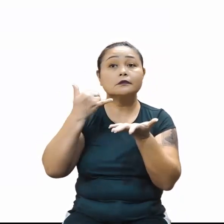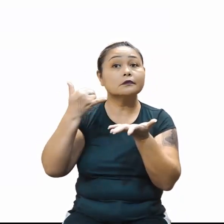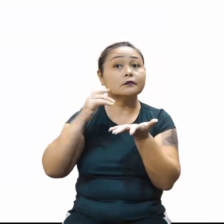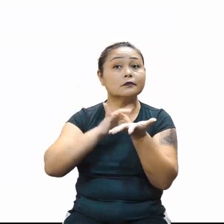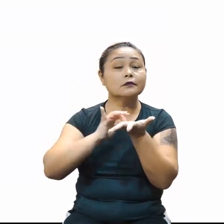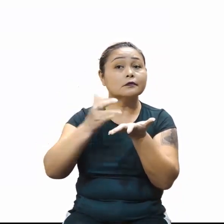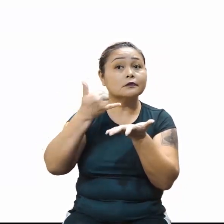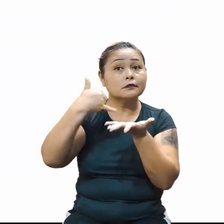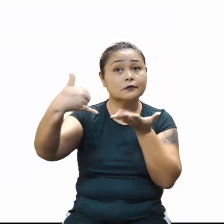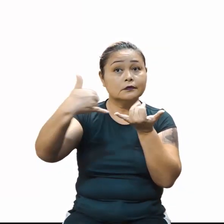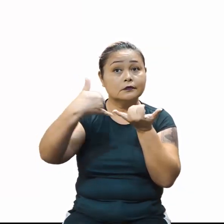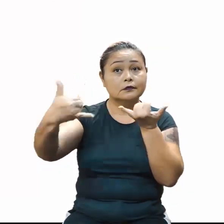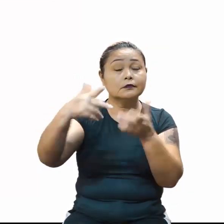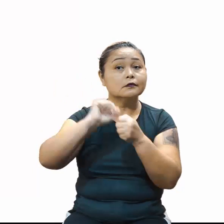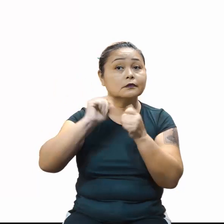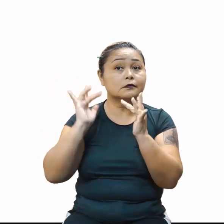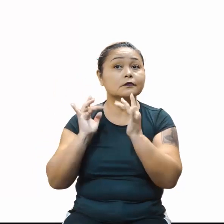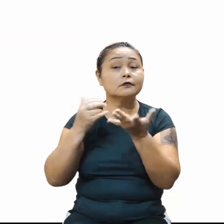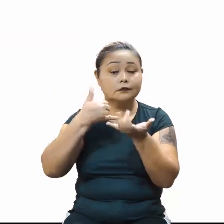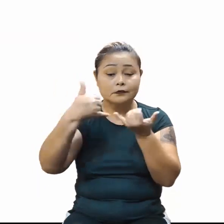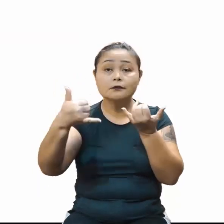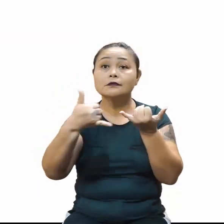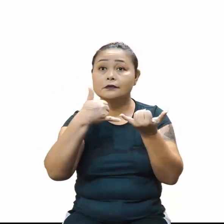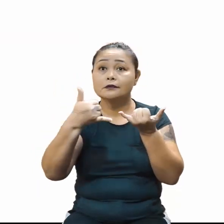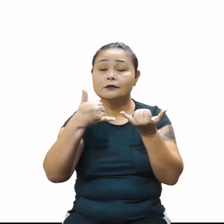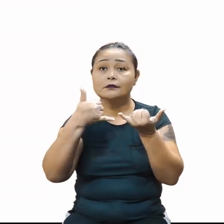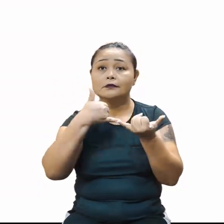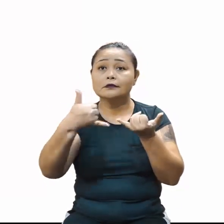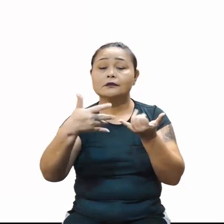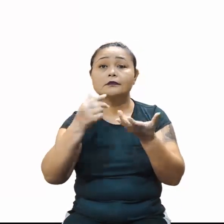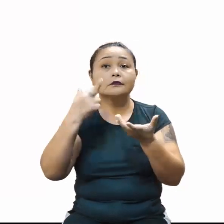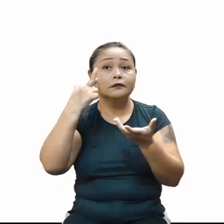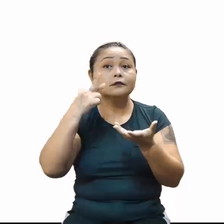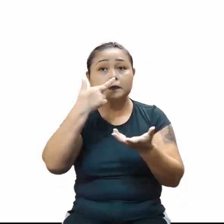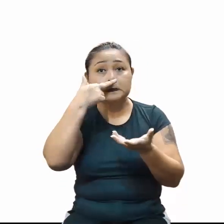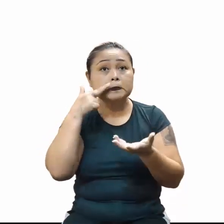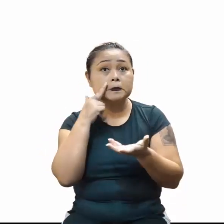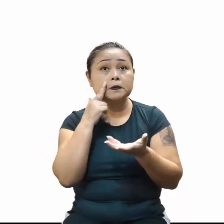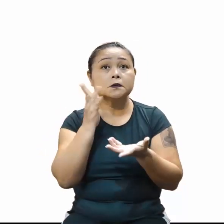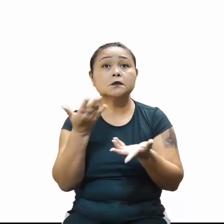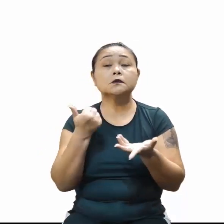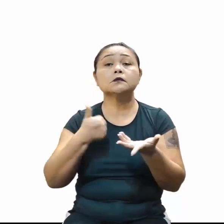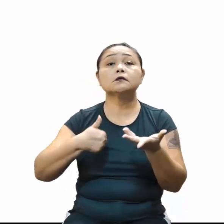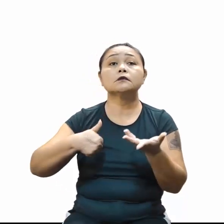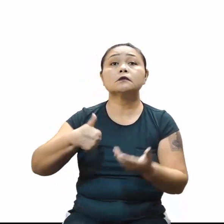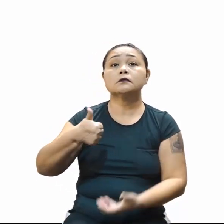ela ficava fazendo contato com Rondon pelo telégrafo. Aí, quando chega em